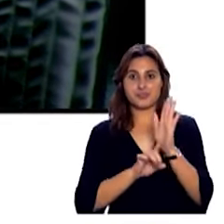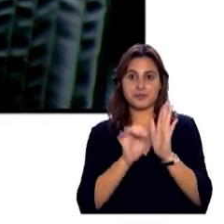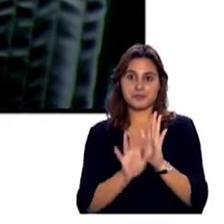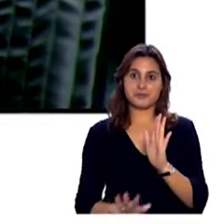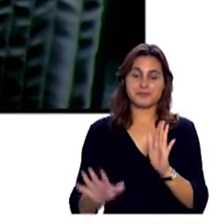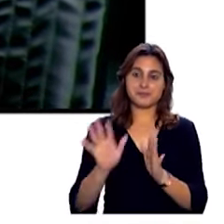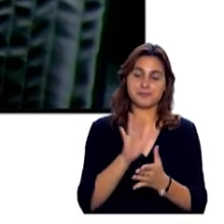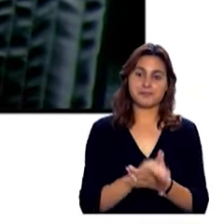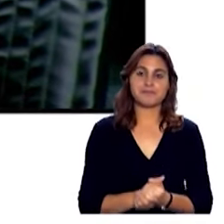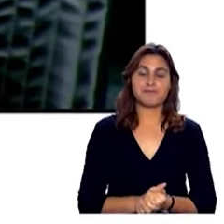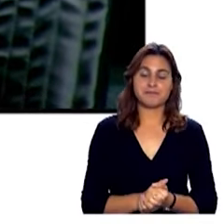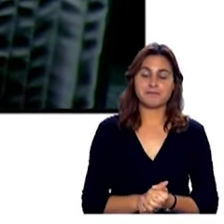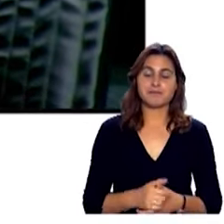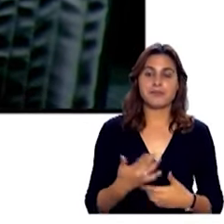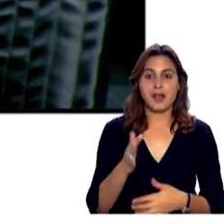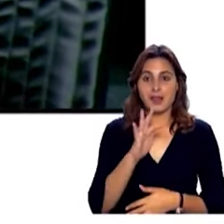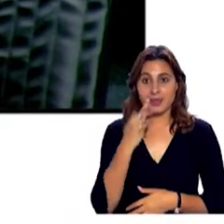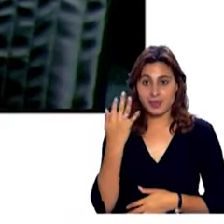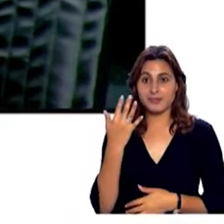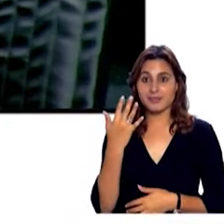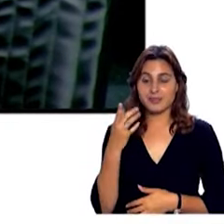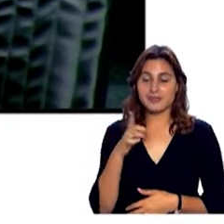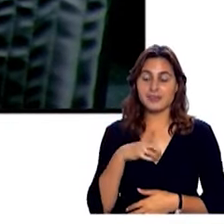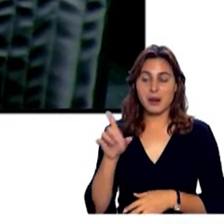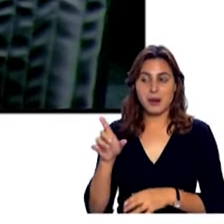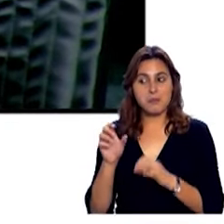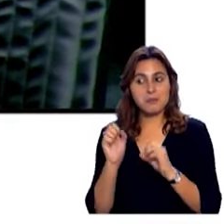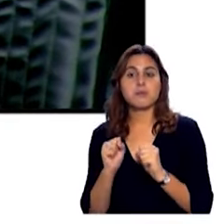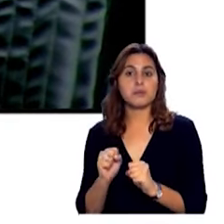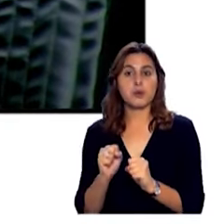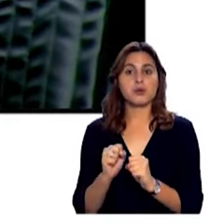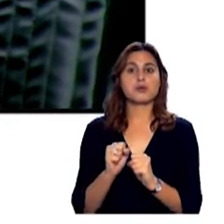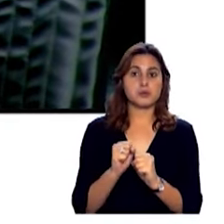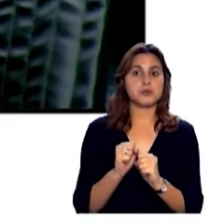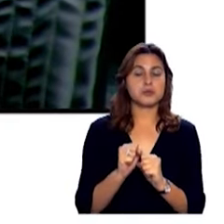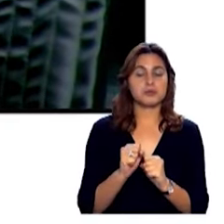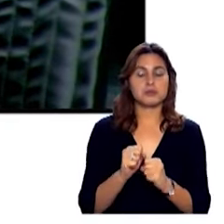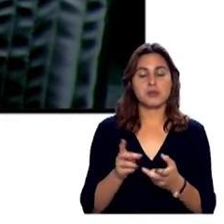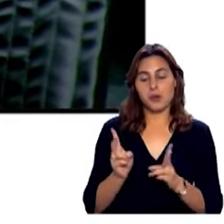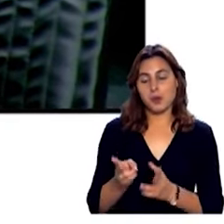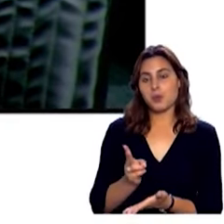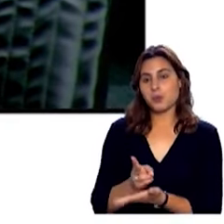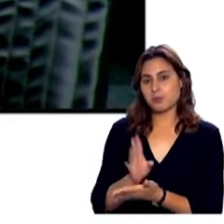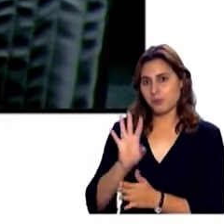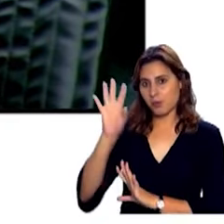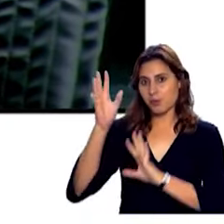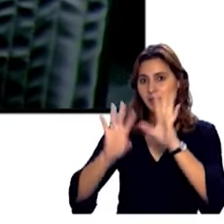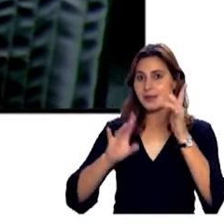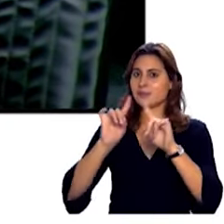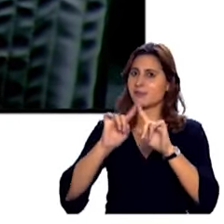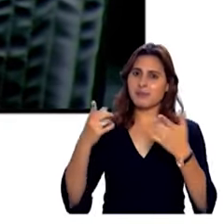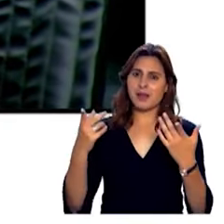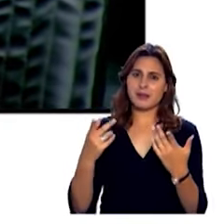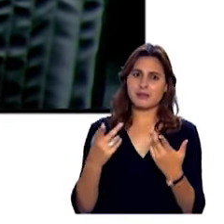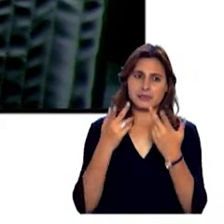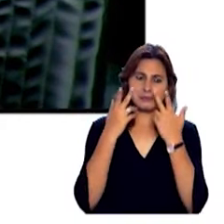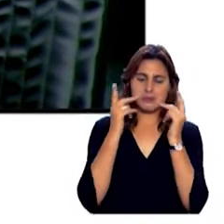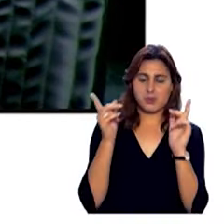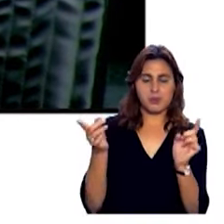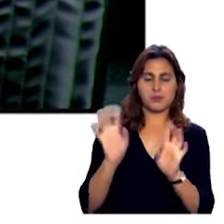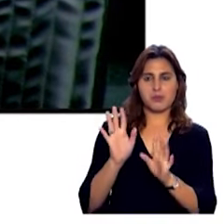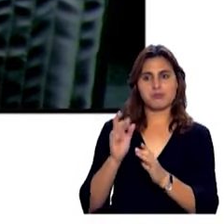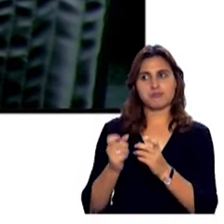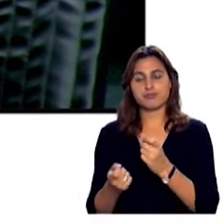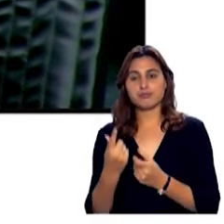França isso seja uma possibilidade cada vez até mais frequente mas não é o comum dos casos acontecer o comum dos